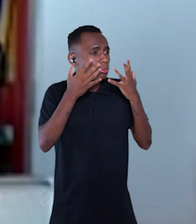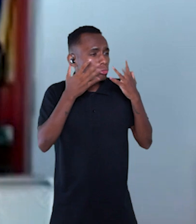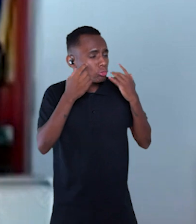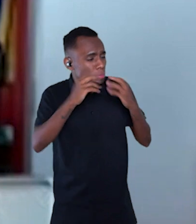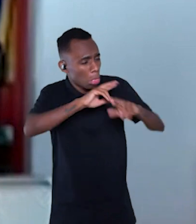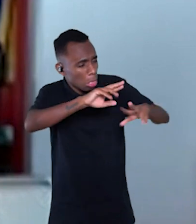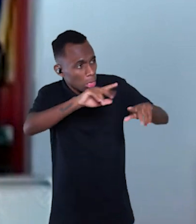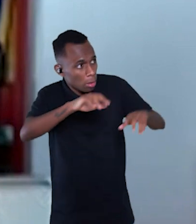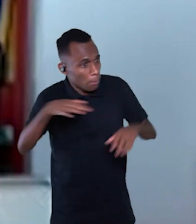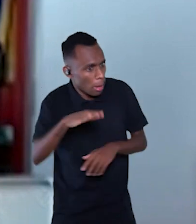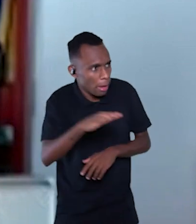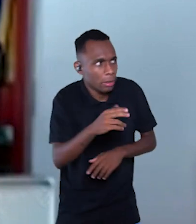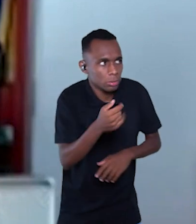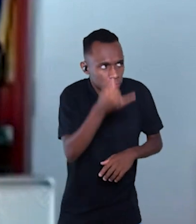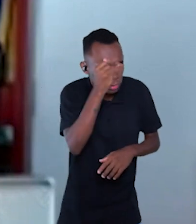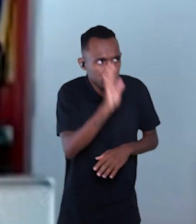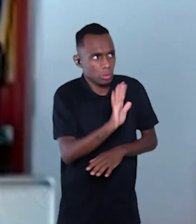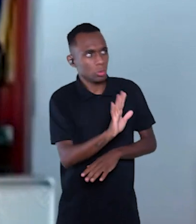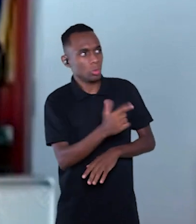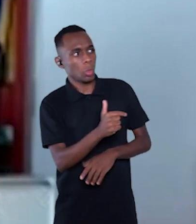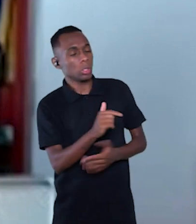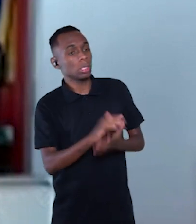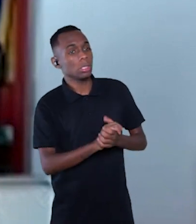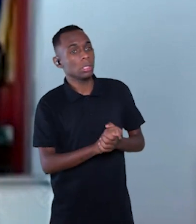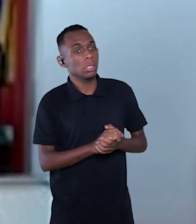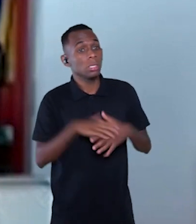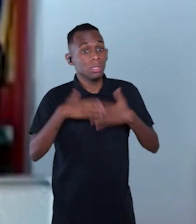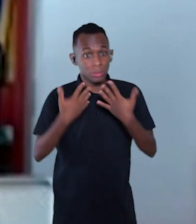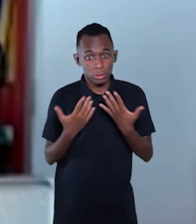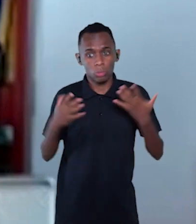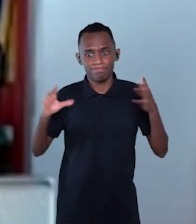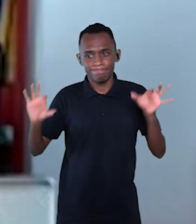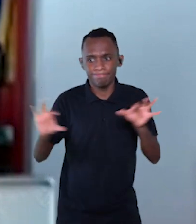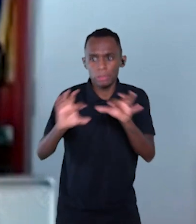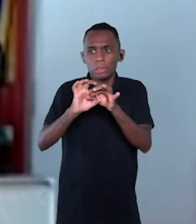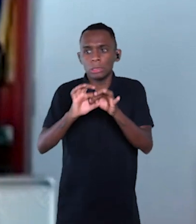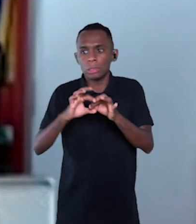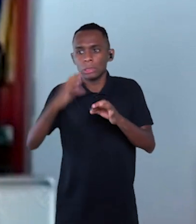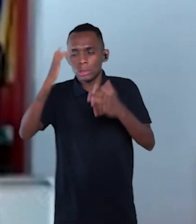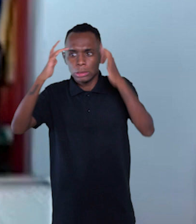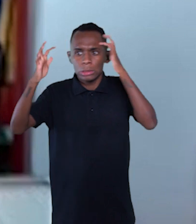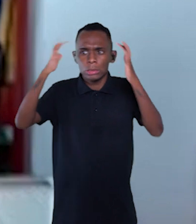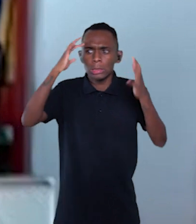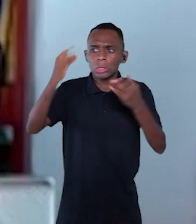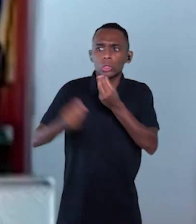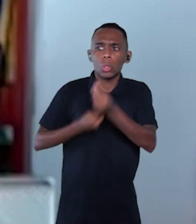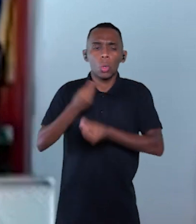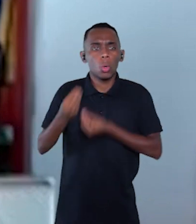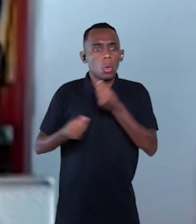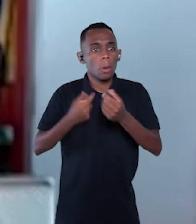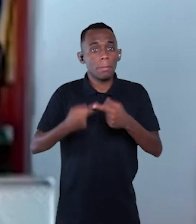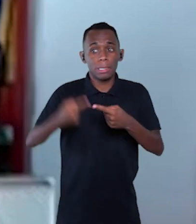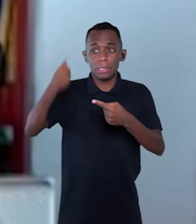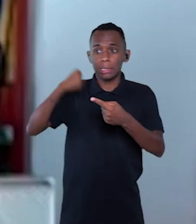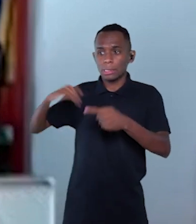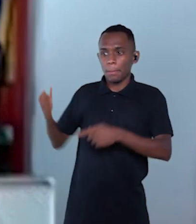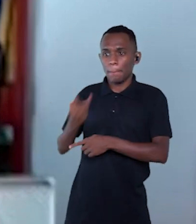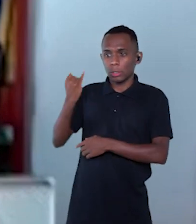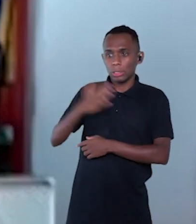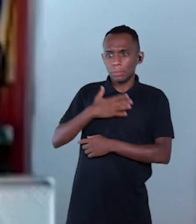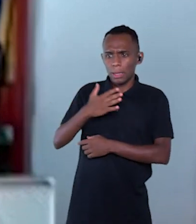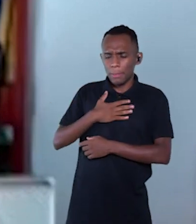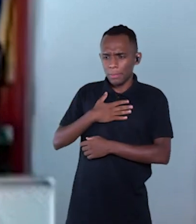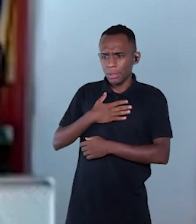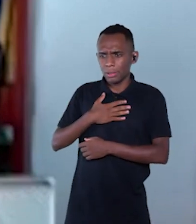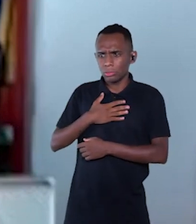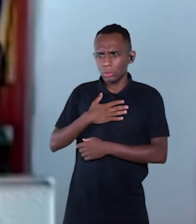né? Pelo menos não tem rato, e sorriu. Alinhar percepções e expectativas é uma arte. O que era primordial